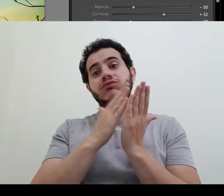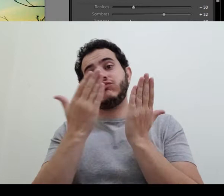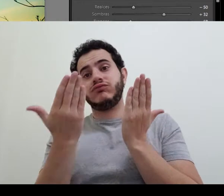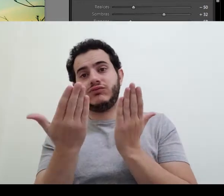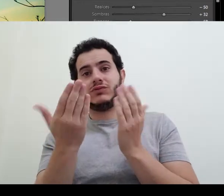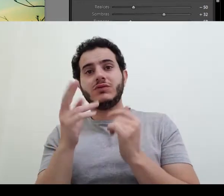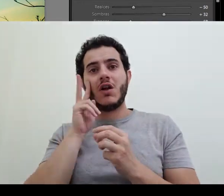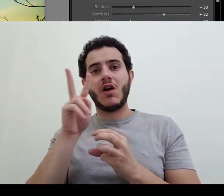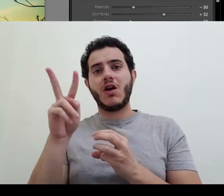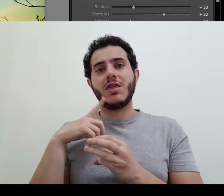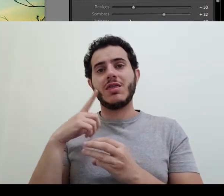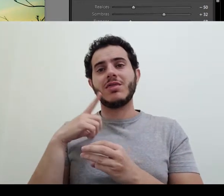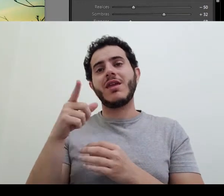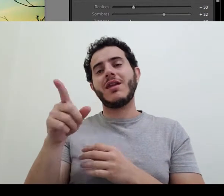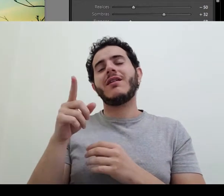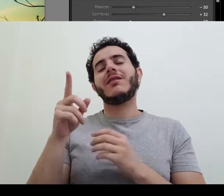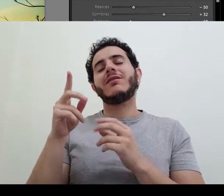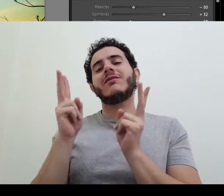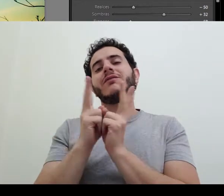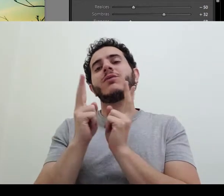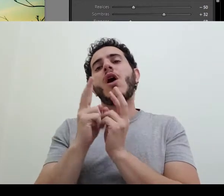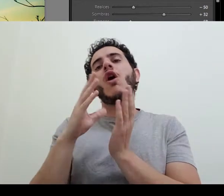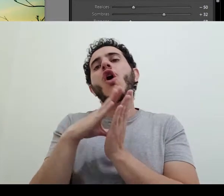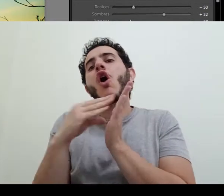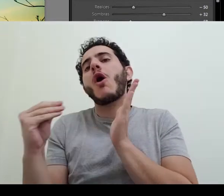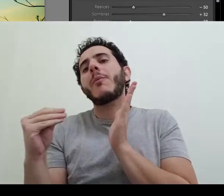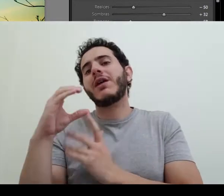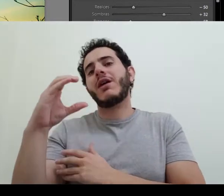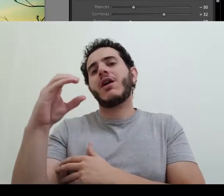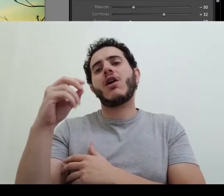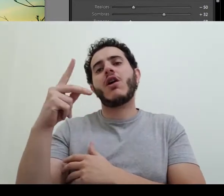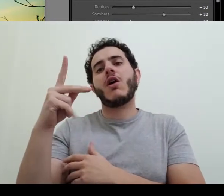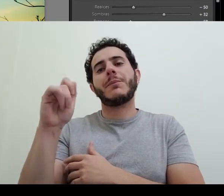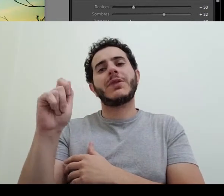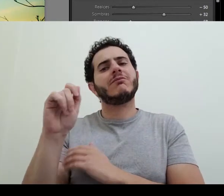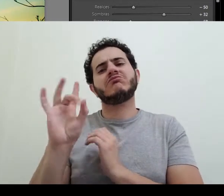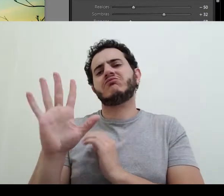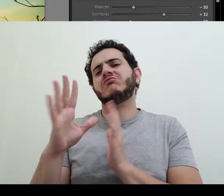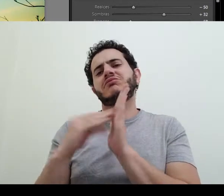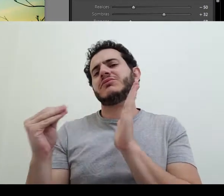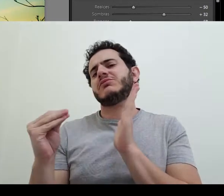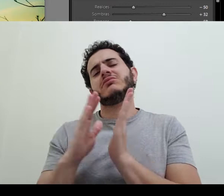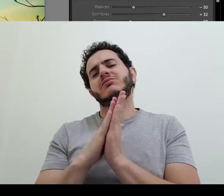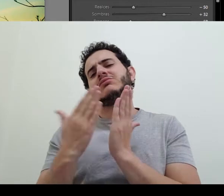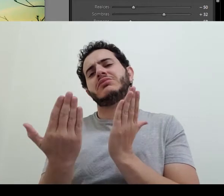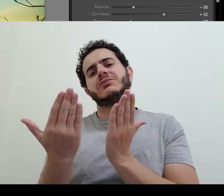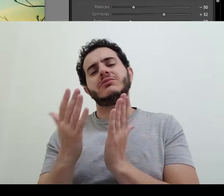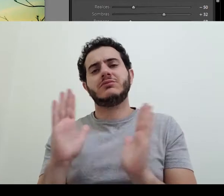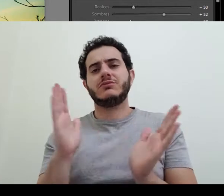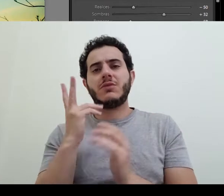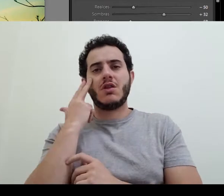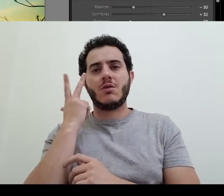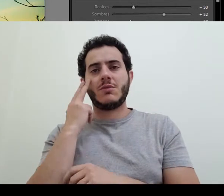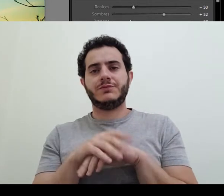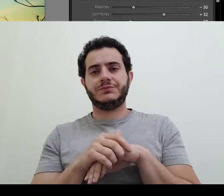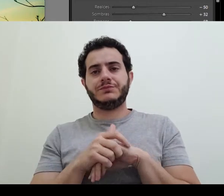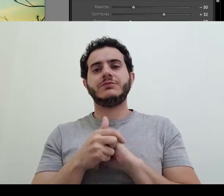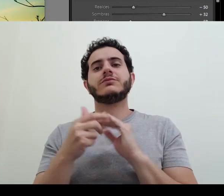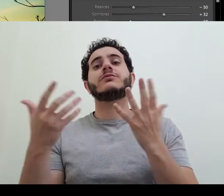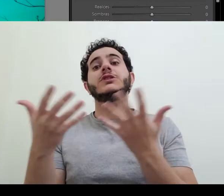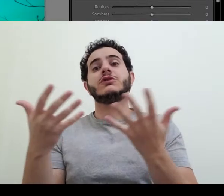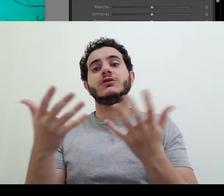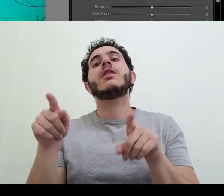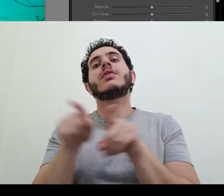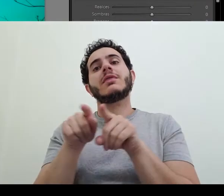até com uma abinha aqui embaixo, tá? É uma cópia virtual, ela mostra para mim que aqui é uma copiazinha dessa daqui. Vou